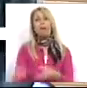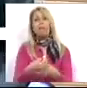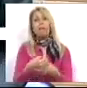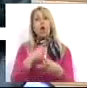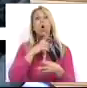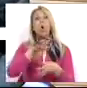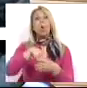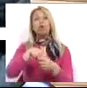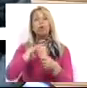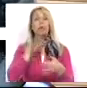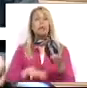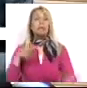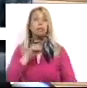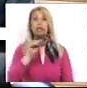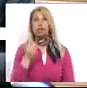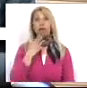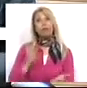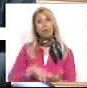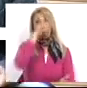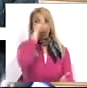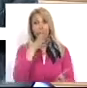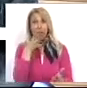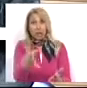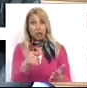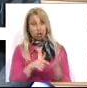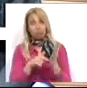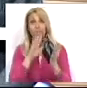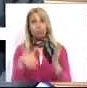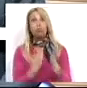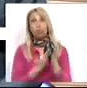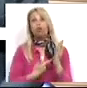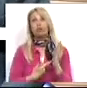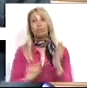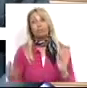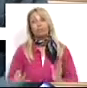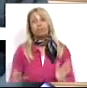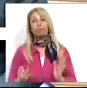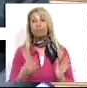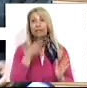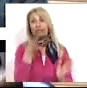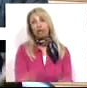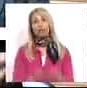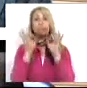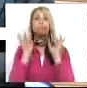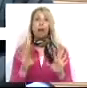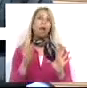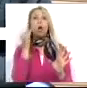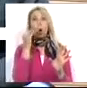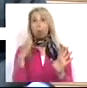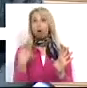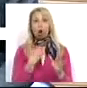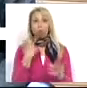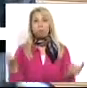conteúdo das Assembleias Distritais. Na verdade, o que o Governo nos diz nesta proposta, pouco mais é do que dizer, como não conseguimos distinguir as